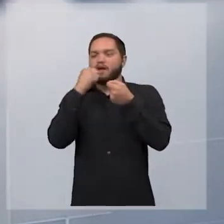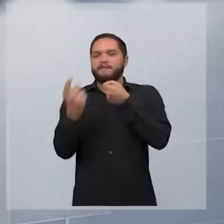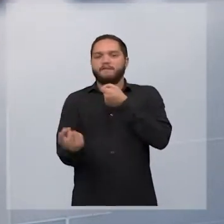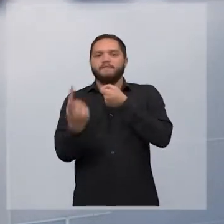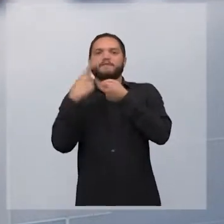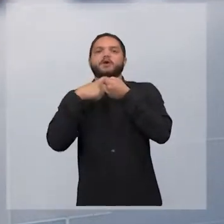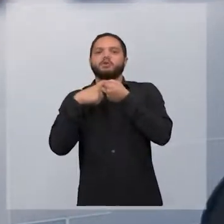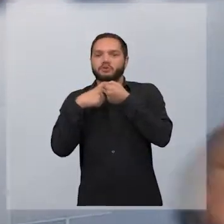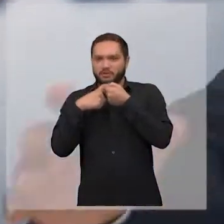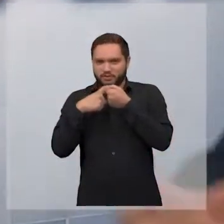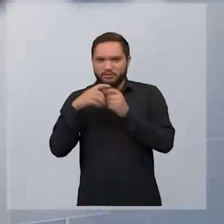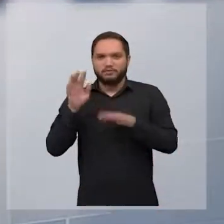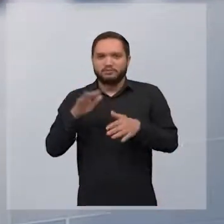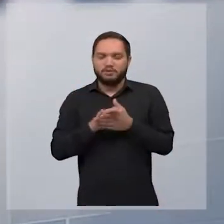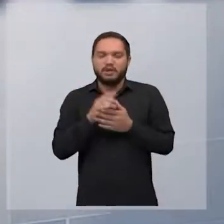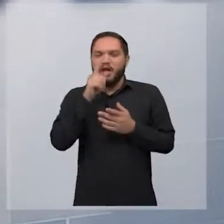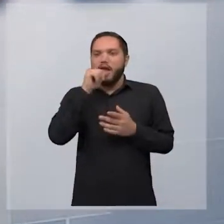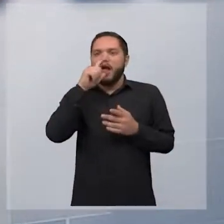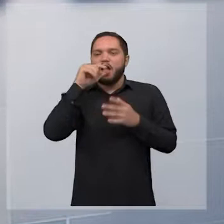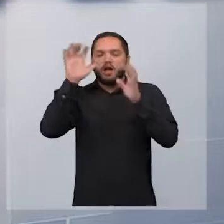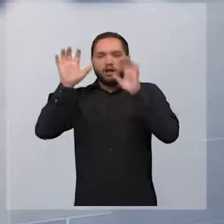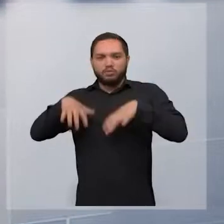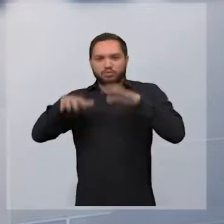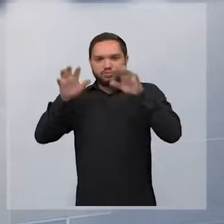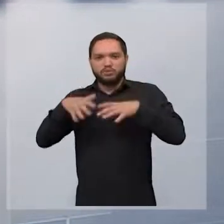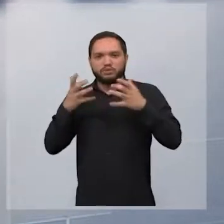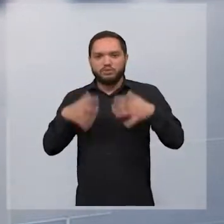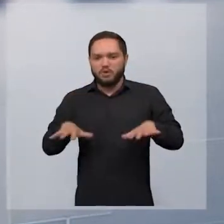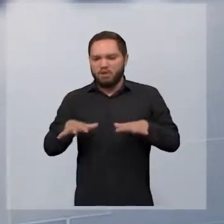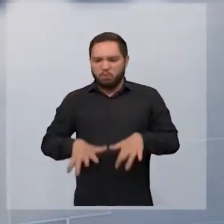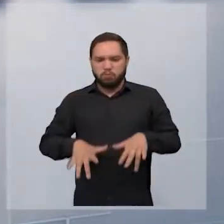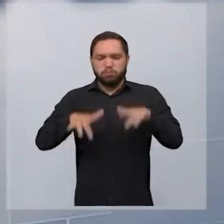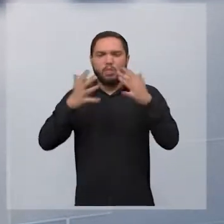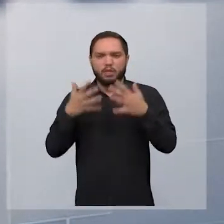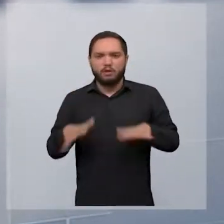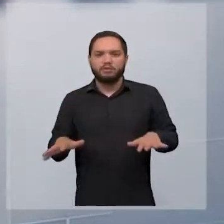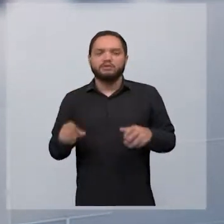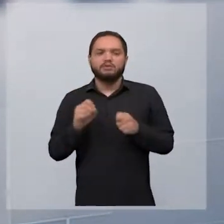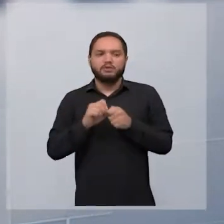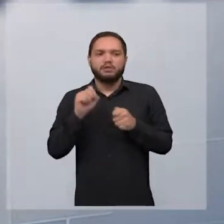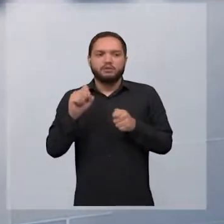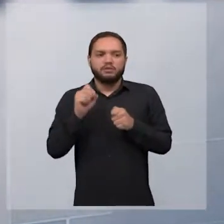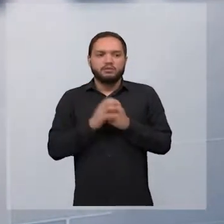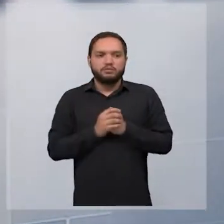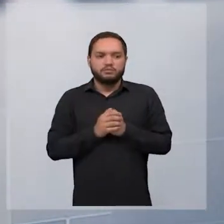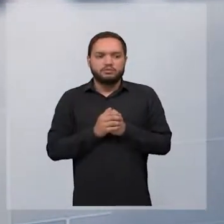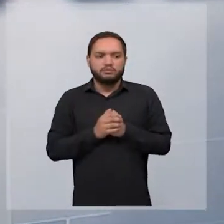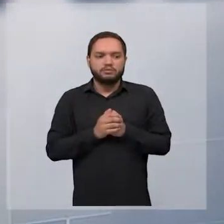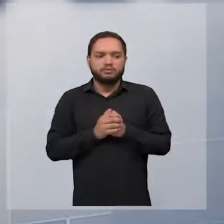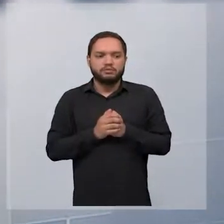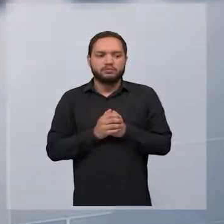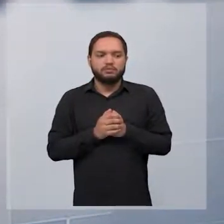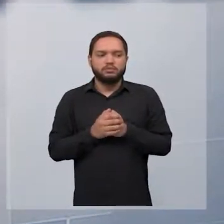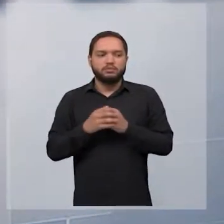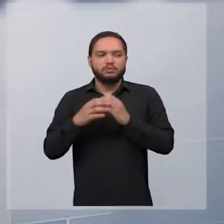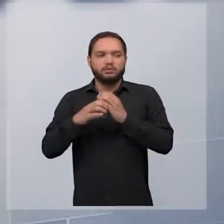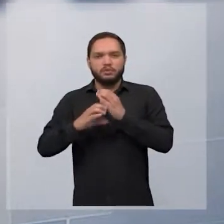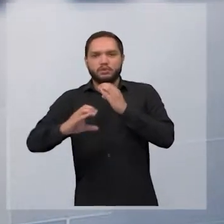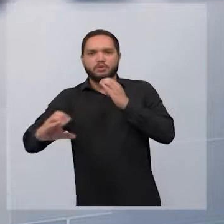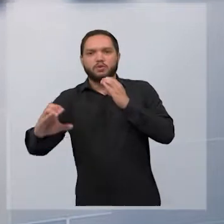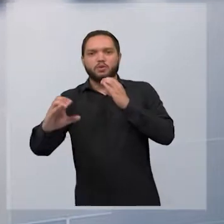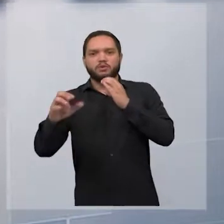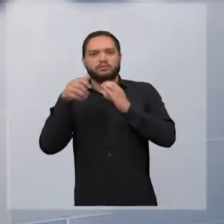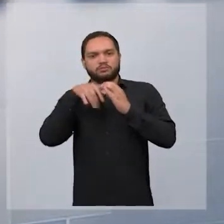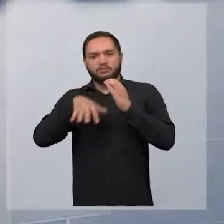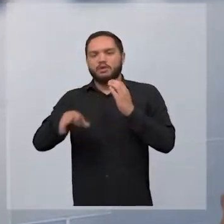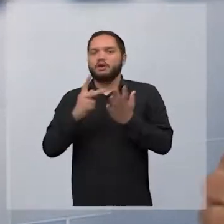da minha chuva, e como eu não quero que meu quintal fique alagado, aí eu dou um jeito de botar na rede do esgoto. Errado.